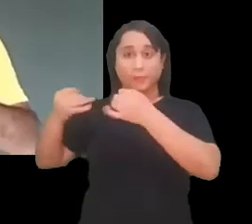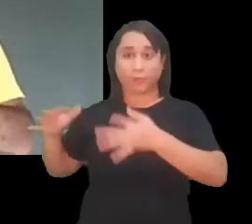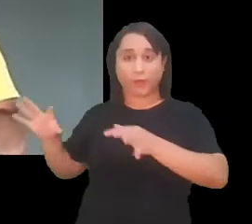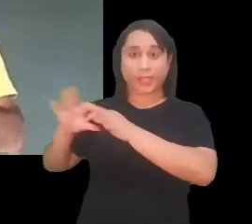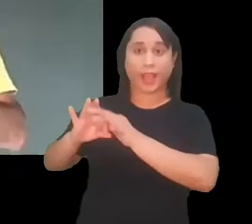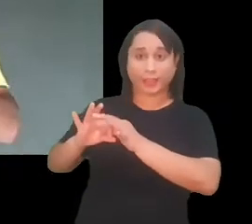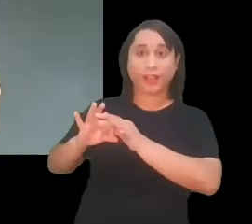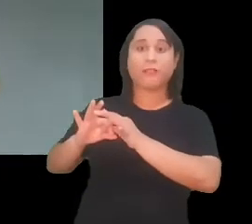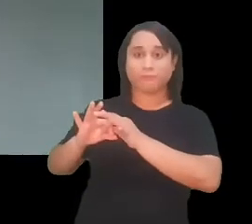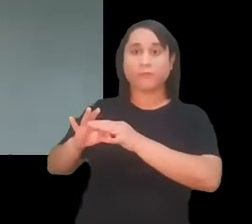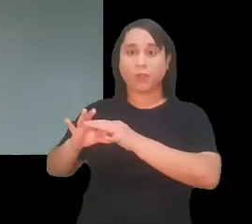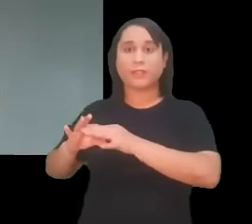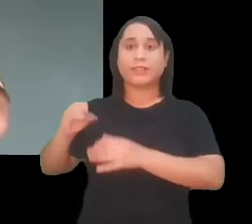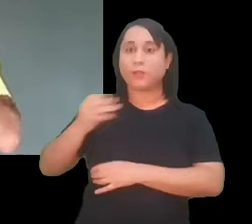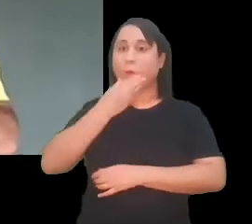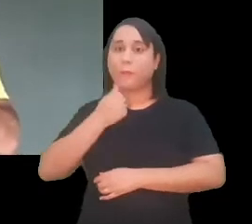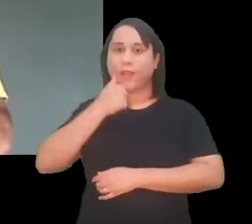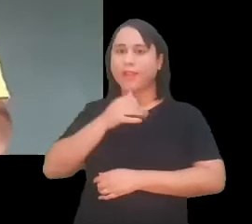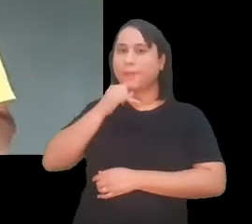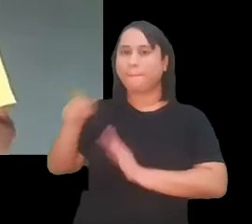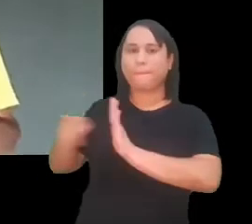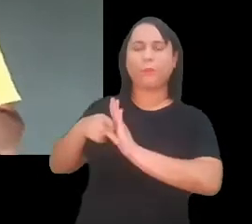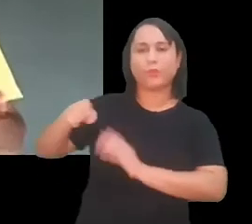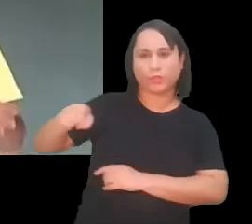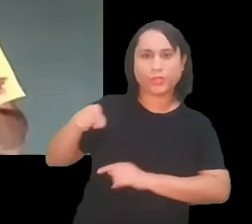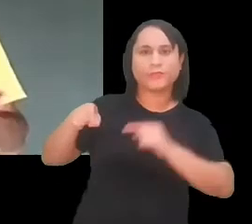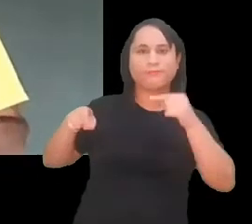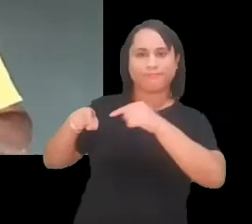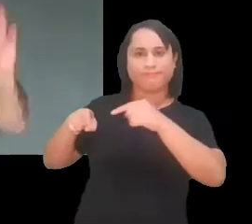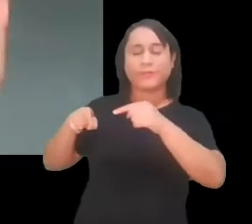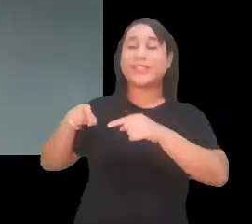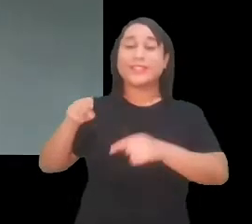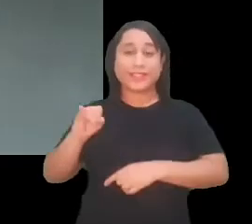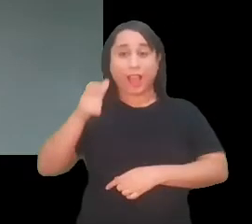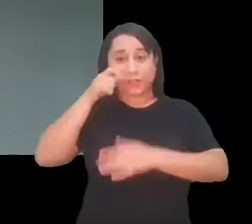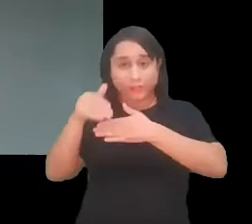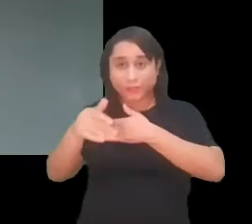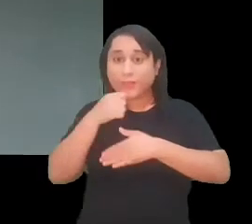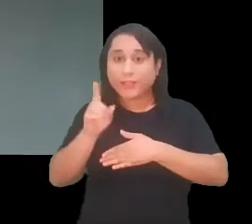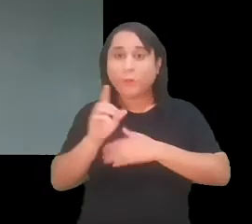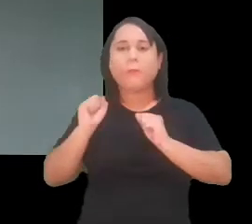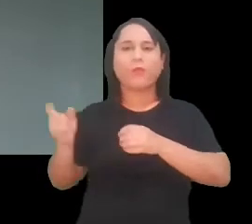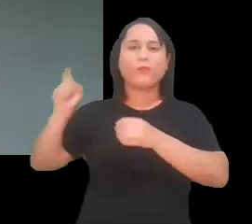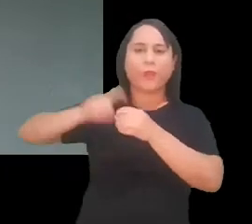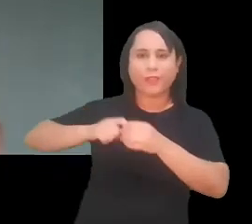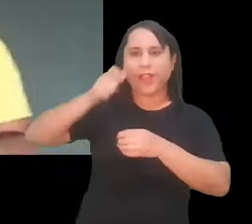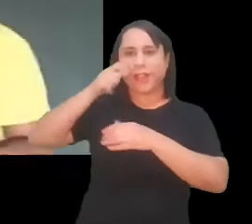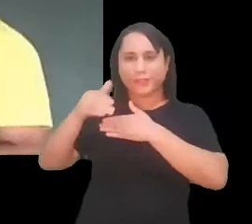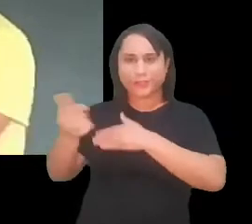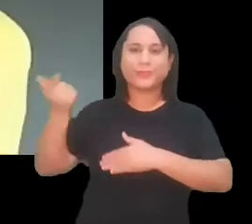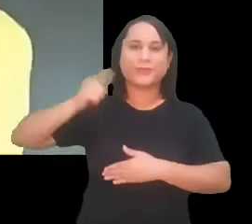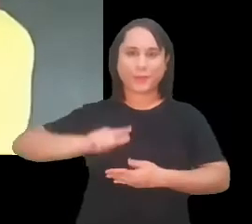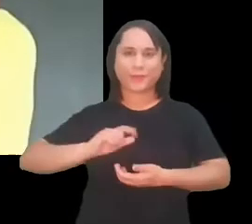é aquela que tem a relação com o cromossomo X. Se você não assistiu, é legal você dar uma olhada nessa aula antes. Eu vou deixar uma tag aqui em cima para